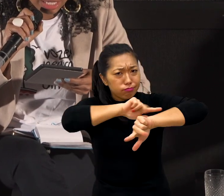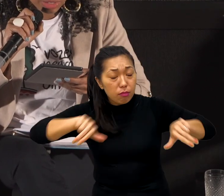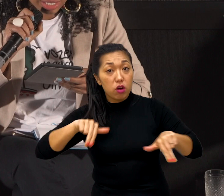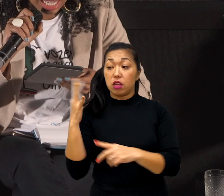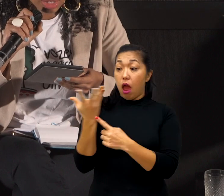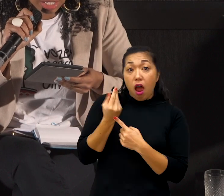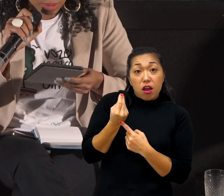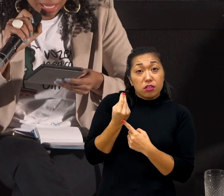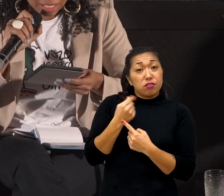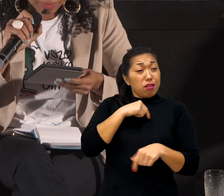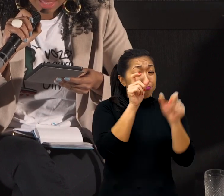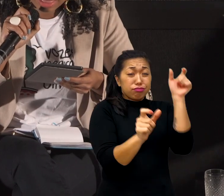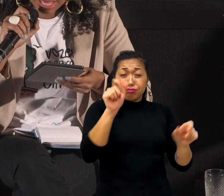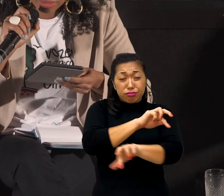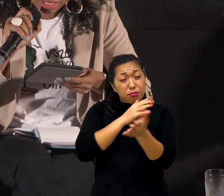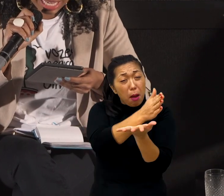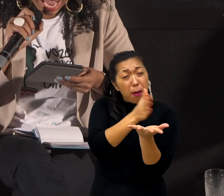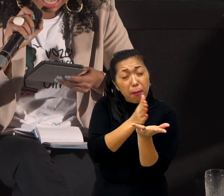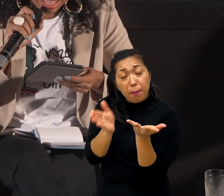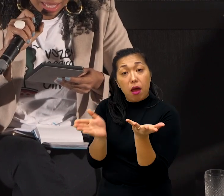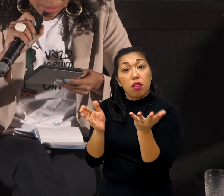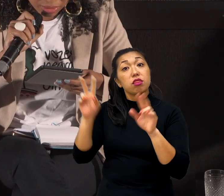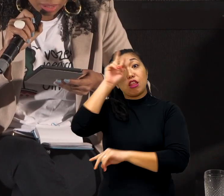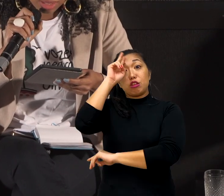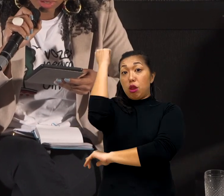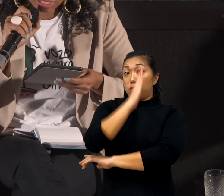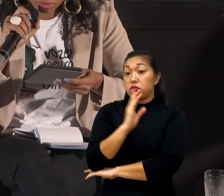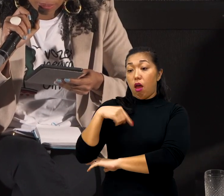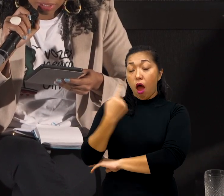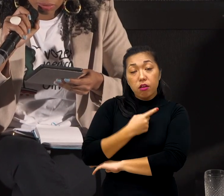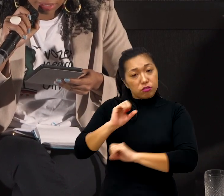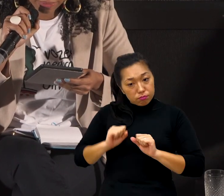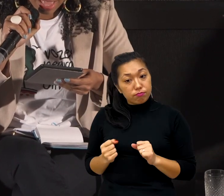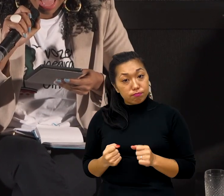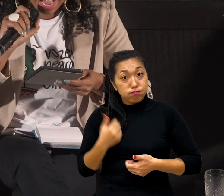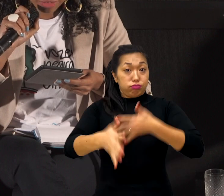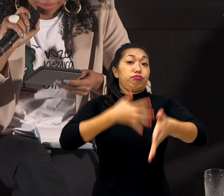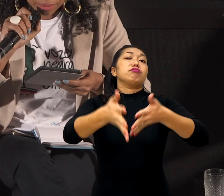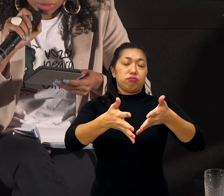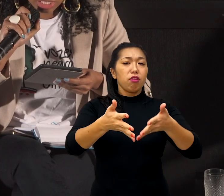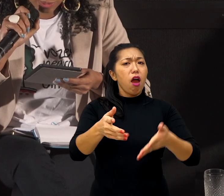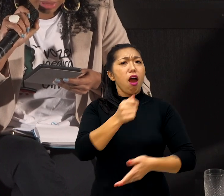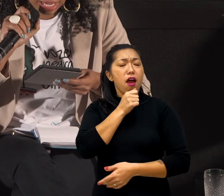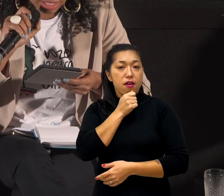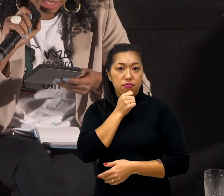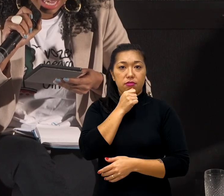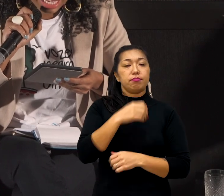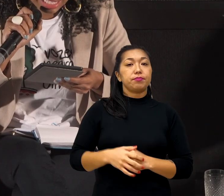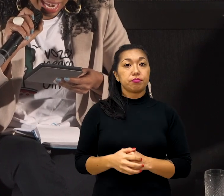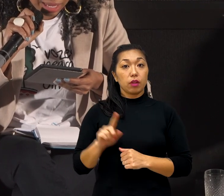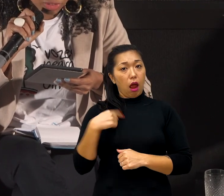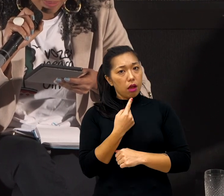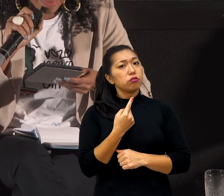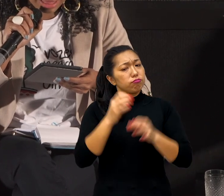tantas dimensões da história do Brasil, demos e ainda damos nossas contribuições. Afirmamos nossas potências